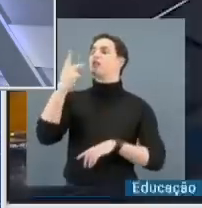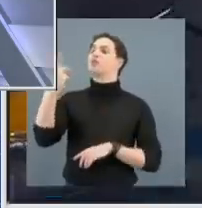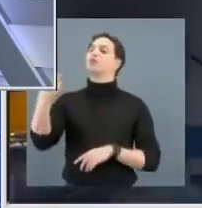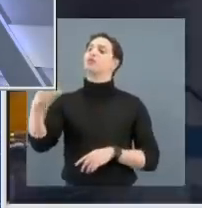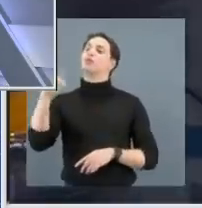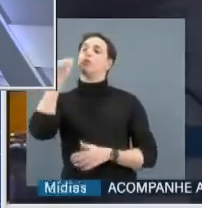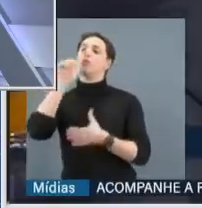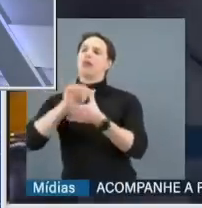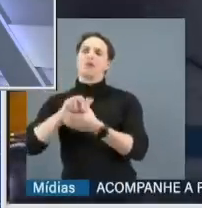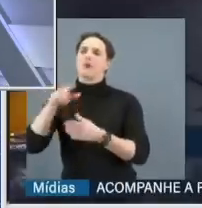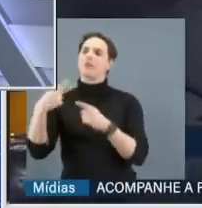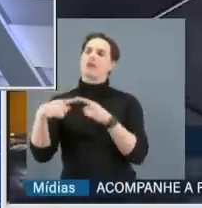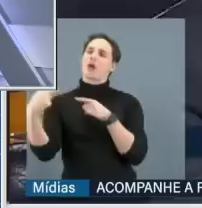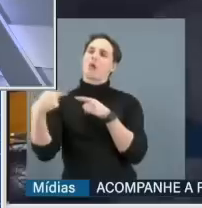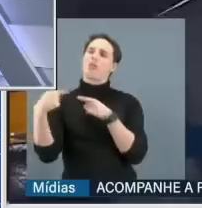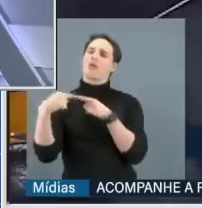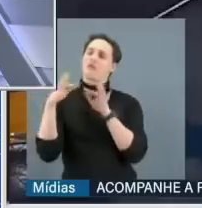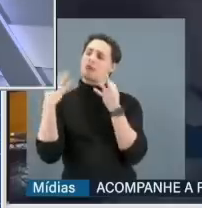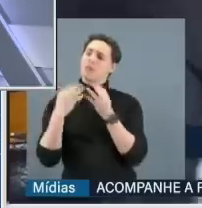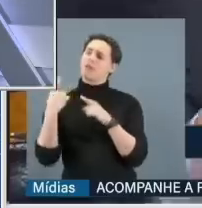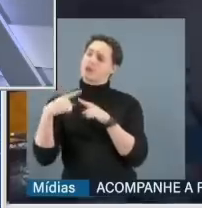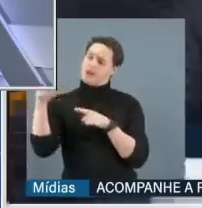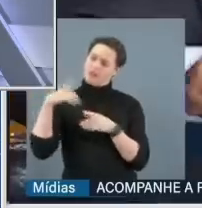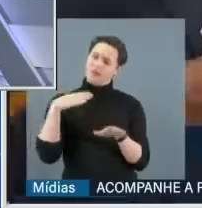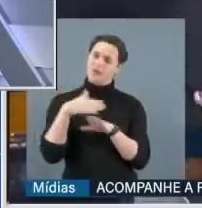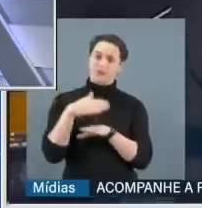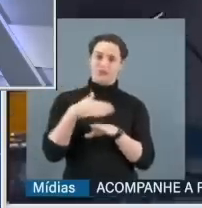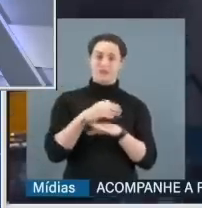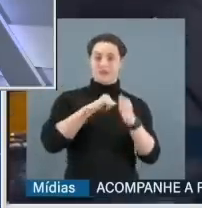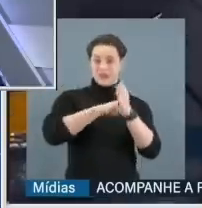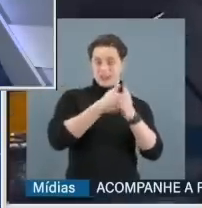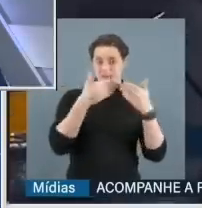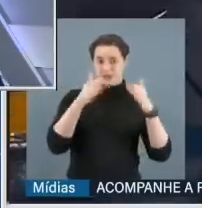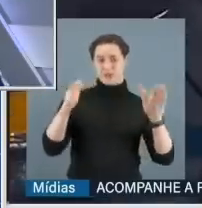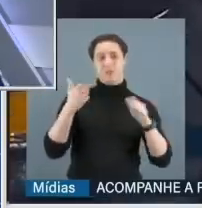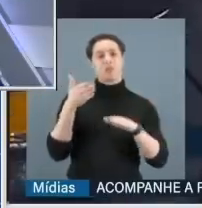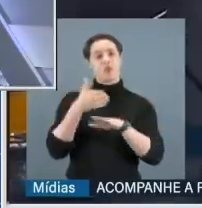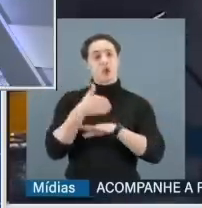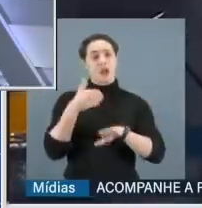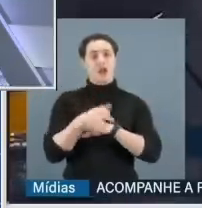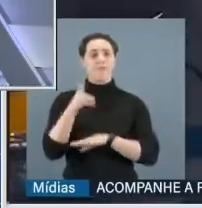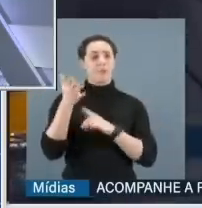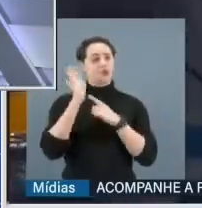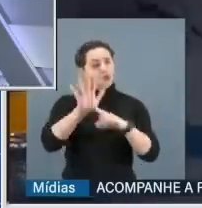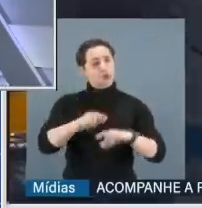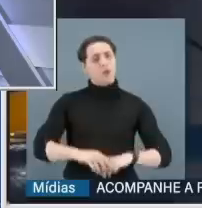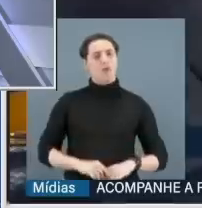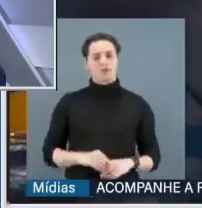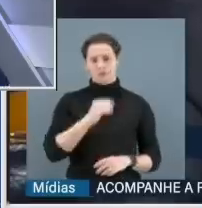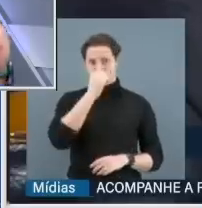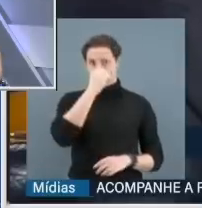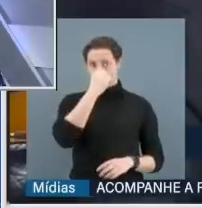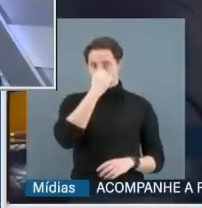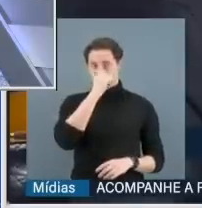constranger a depor aquele que quer guardar